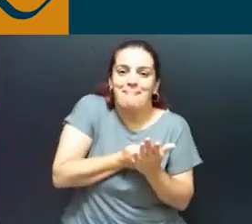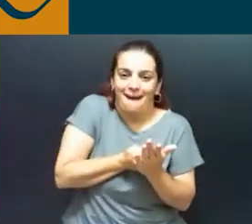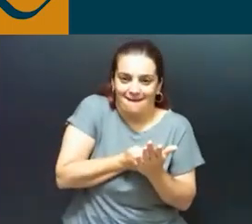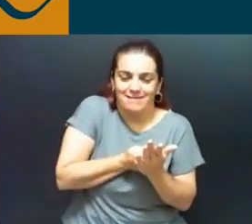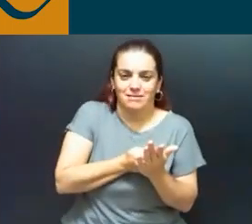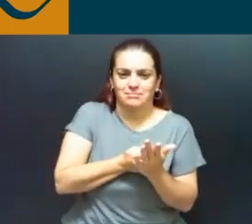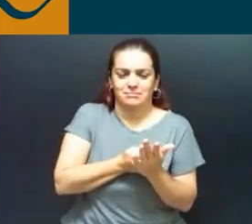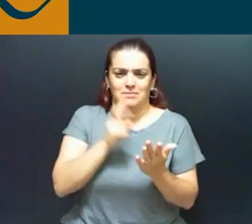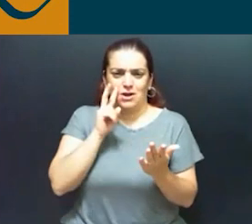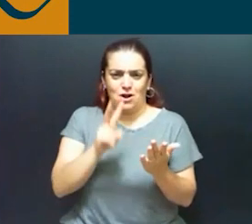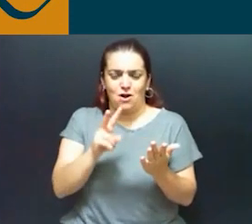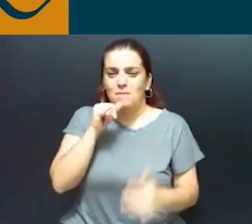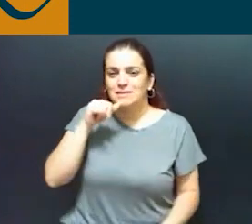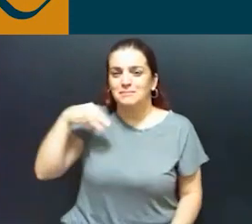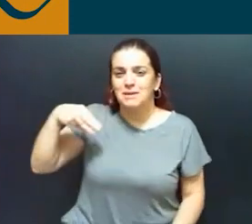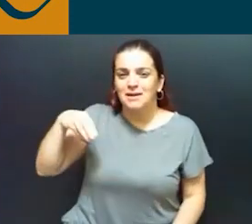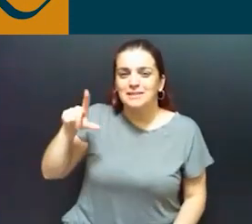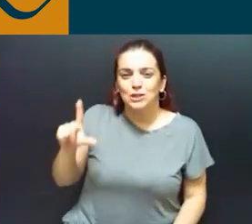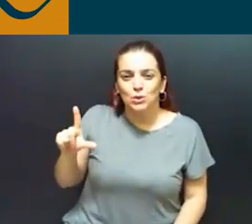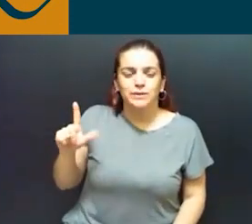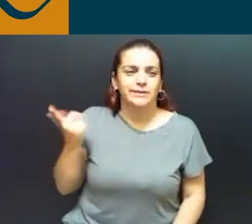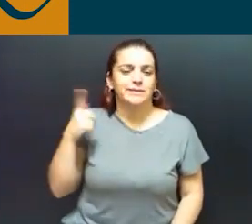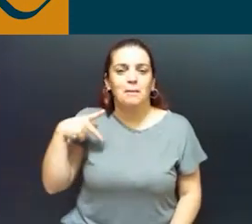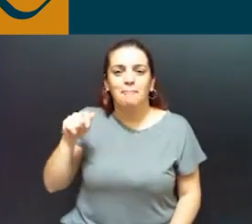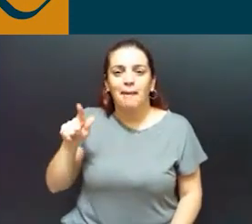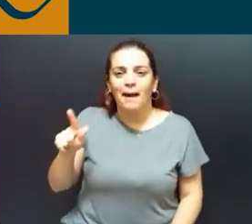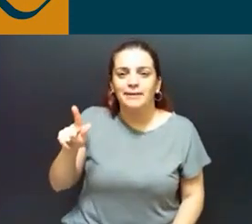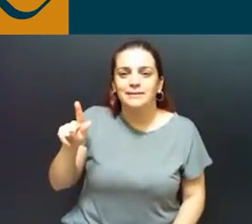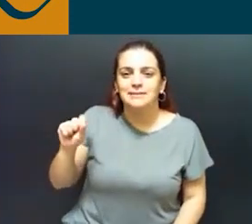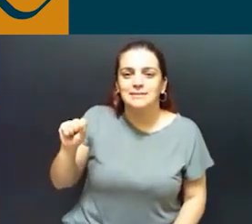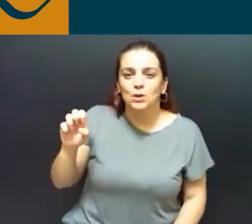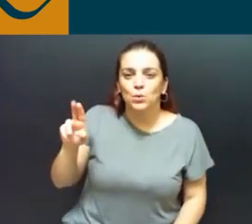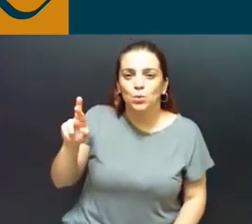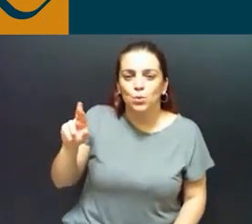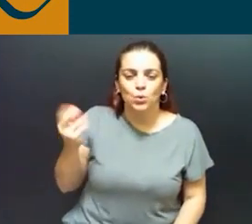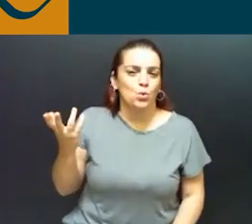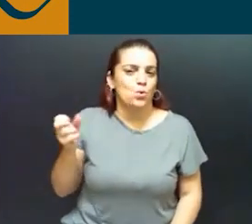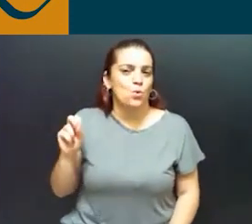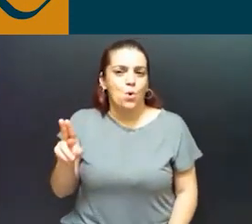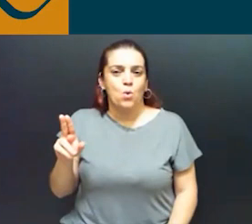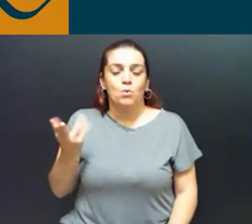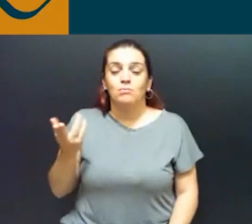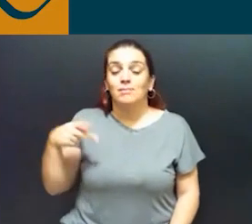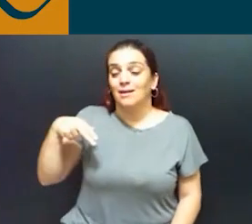gente olha a Magazine Luiza, o PagSeguro, o Mercado Pago, ou até mesmo a nossa cliente NaturaPay,